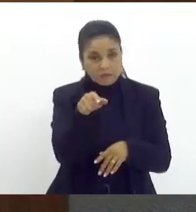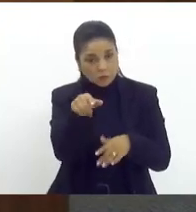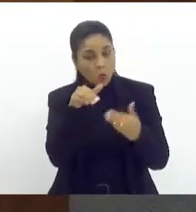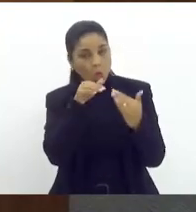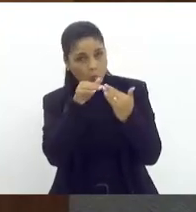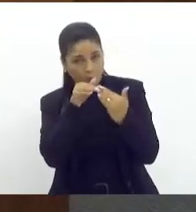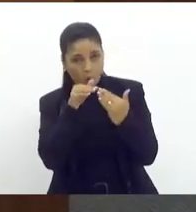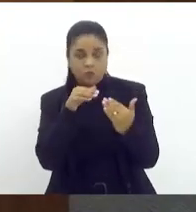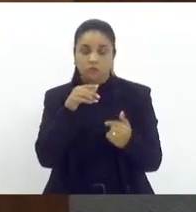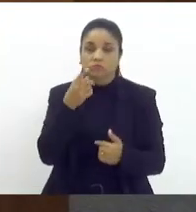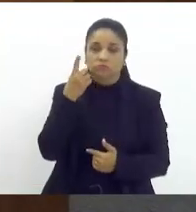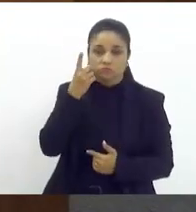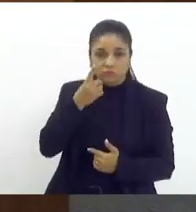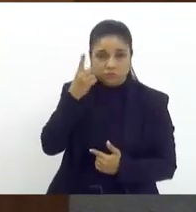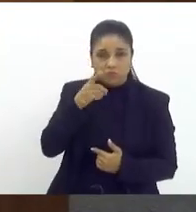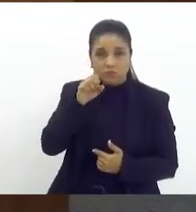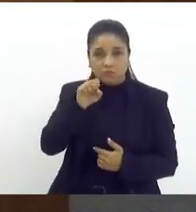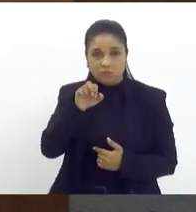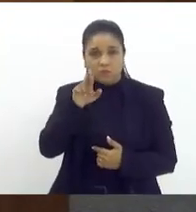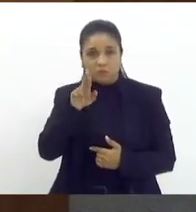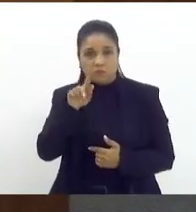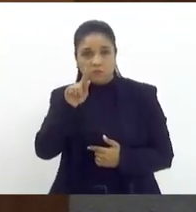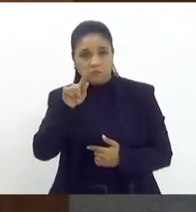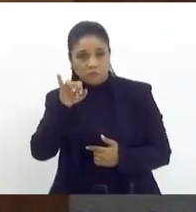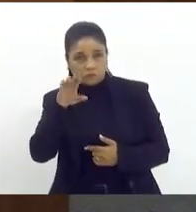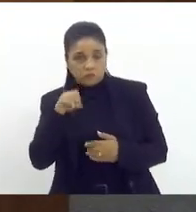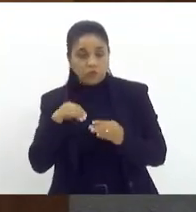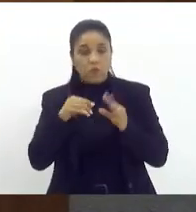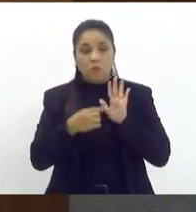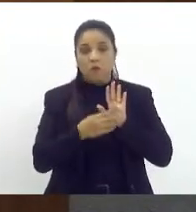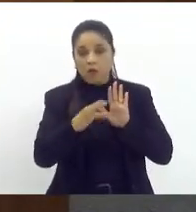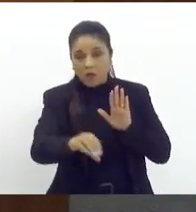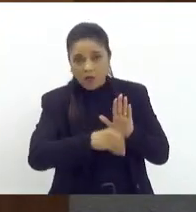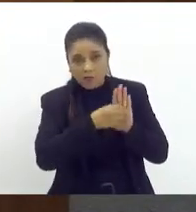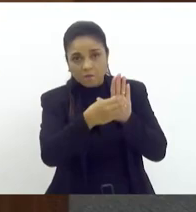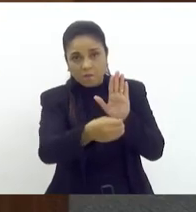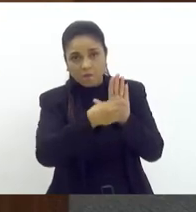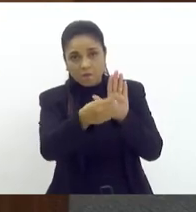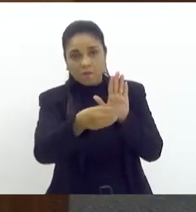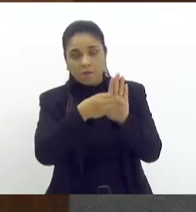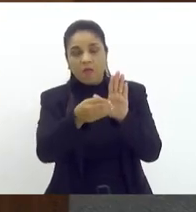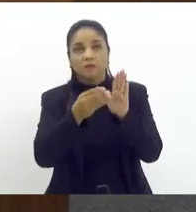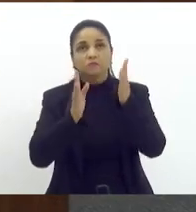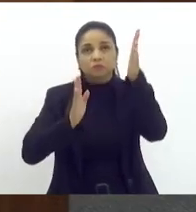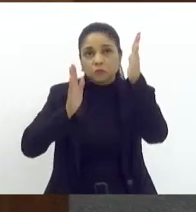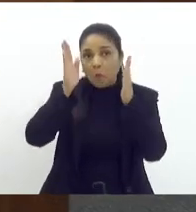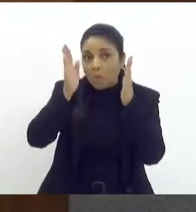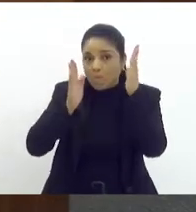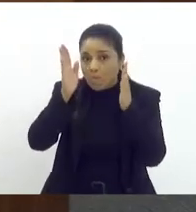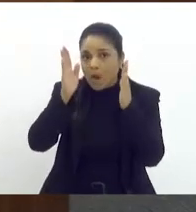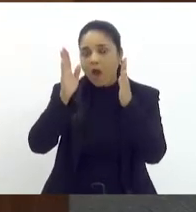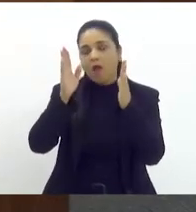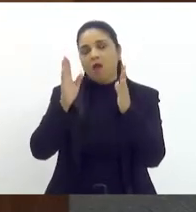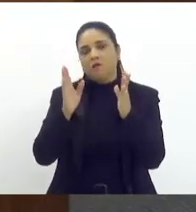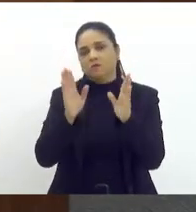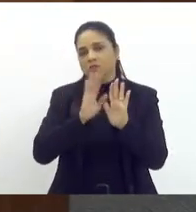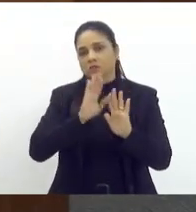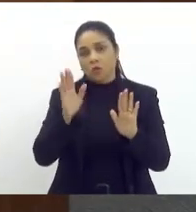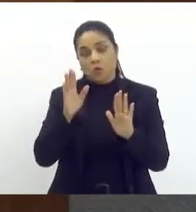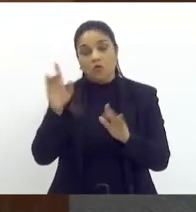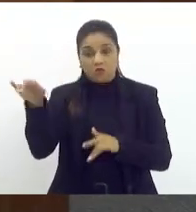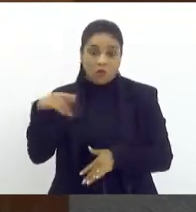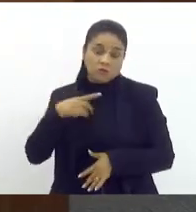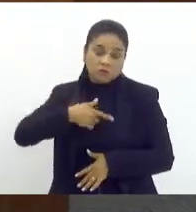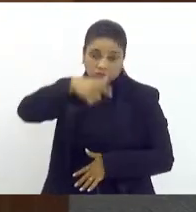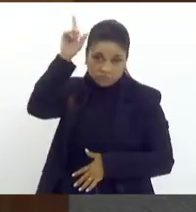com doutor Serginho A ideia era apresentar uma Emenda Constitucional simplesmente suprimindo prazo prescricional da Constituição mas o Deputado Luiz Paulo